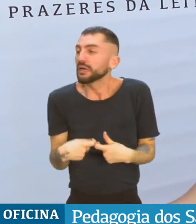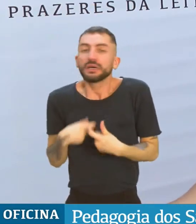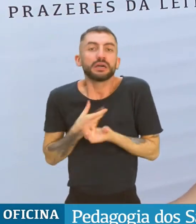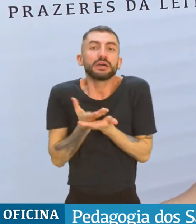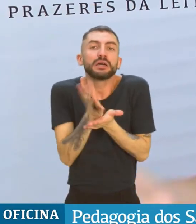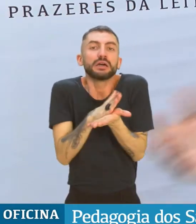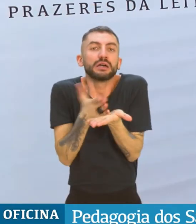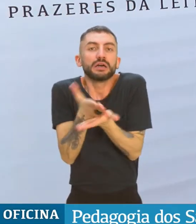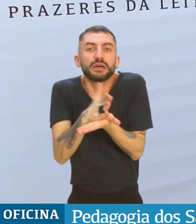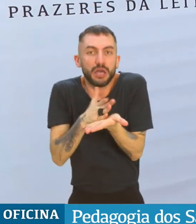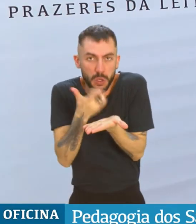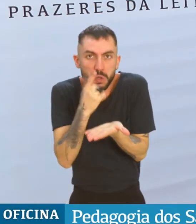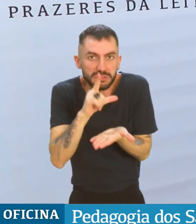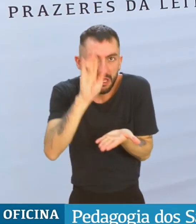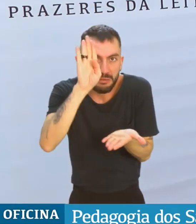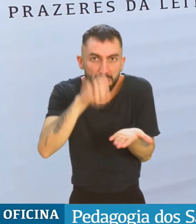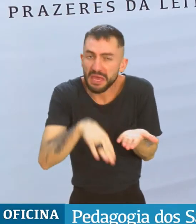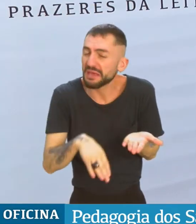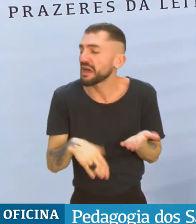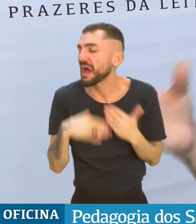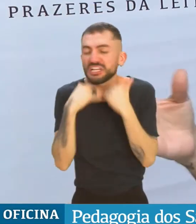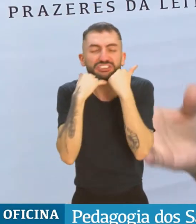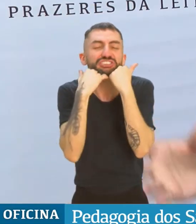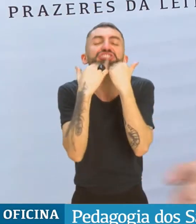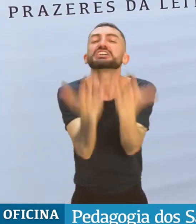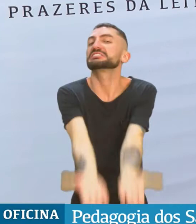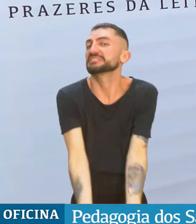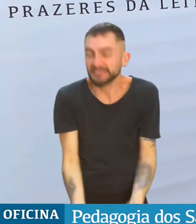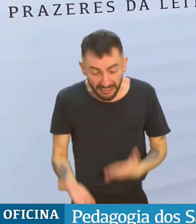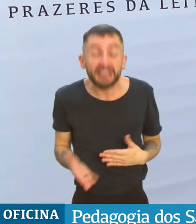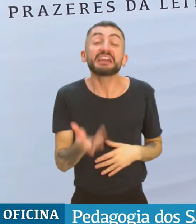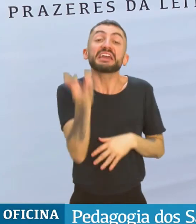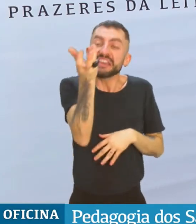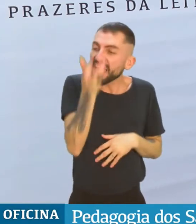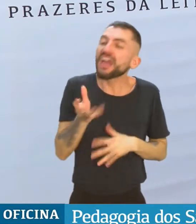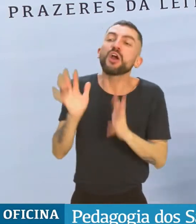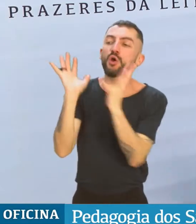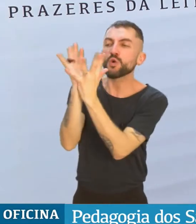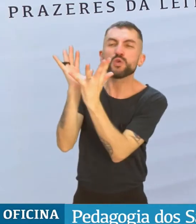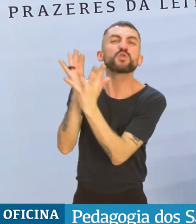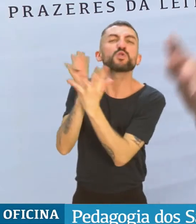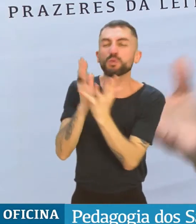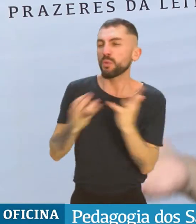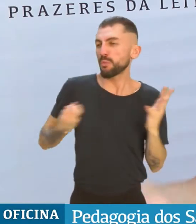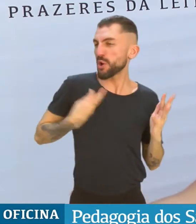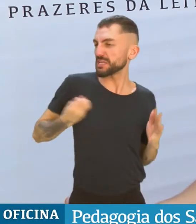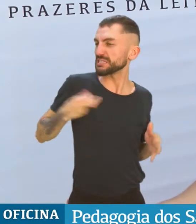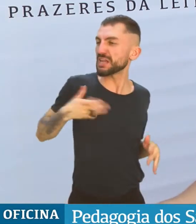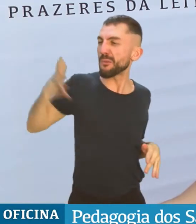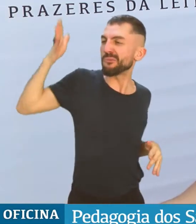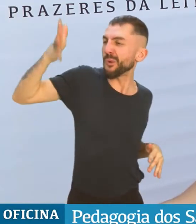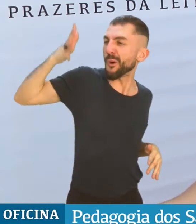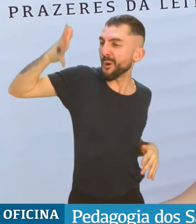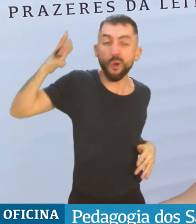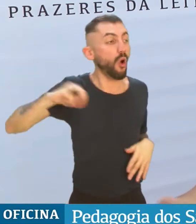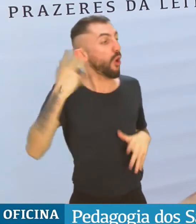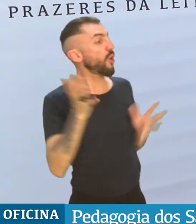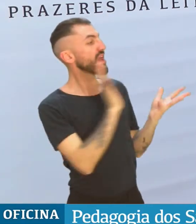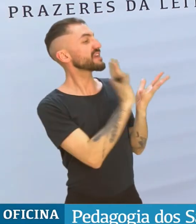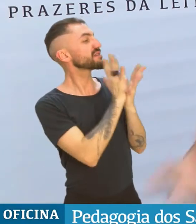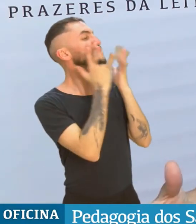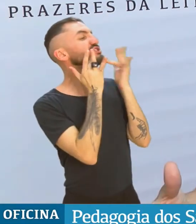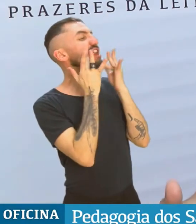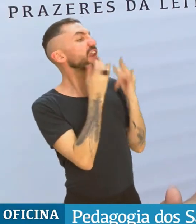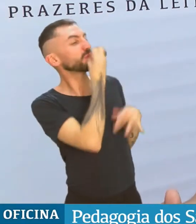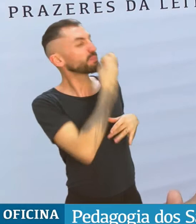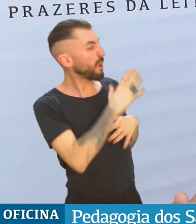dar certo. Você pode estar com os melhores poetas, você pode estar com a melhor companhia de teatro, música, não vai dar certo. Né? Então,